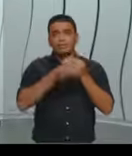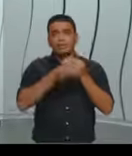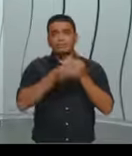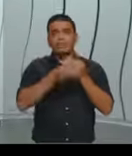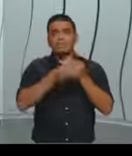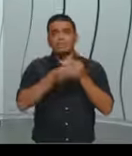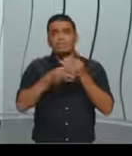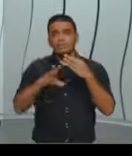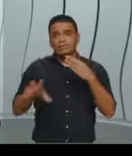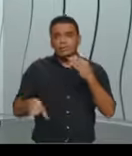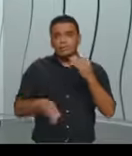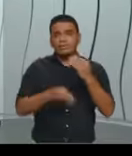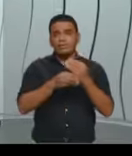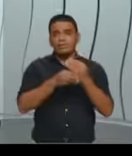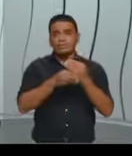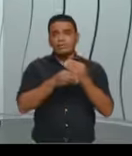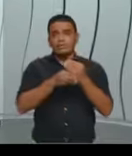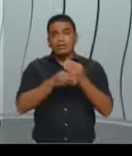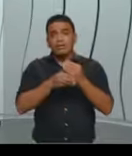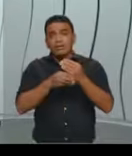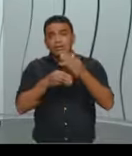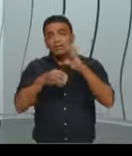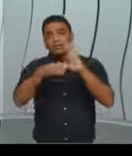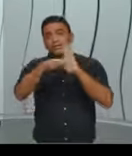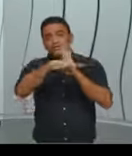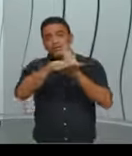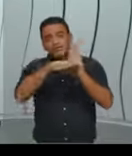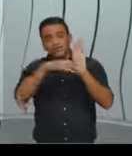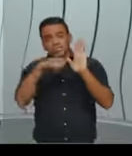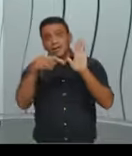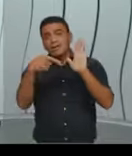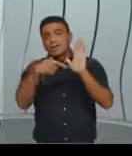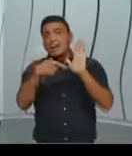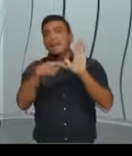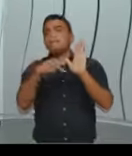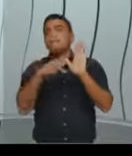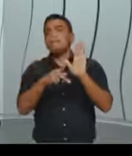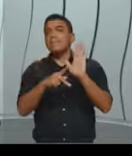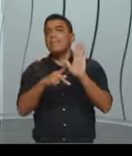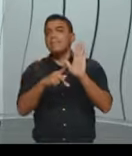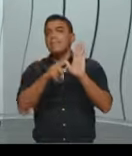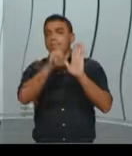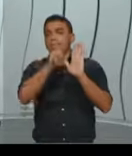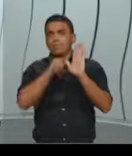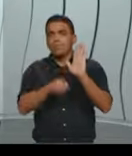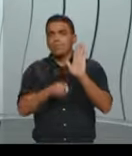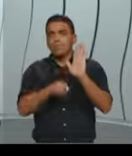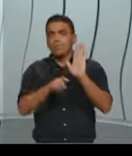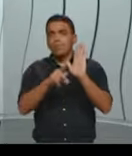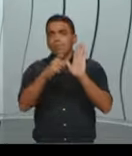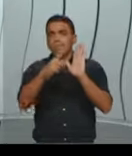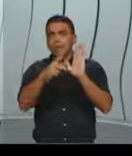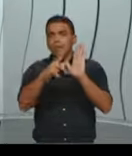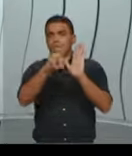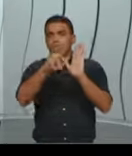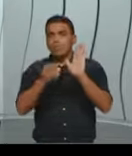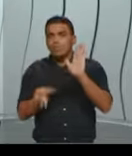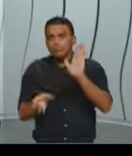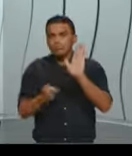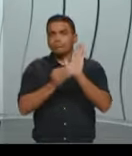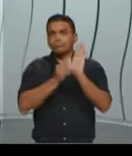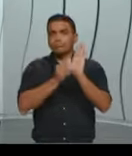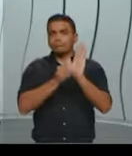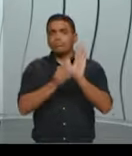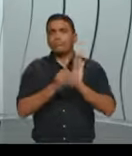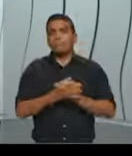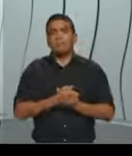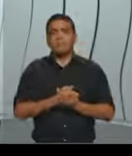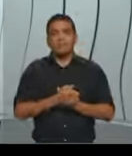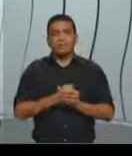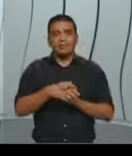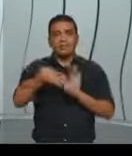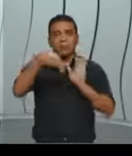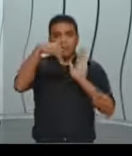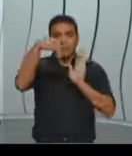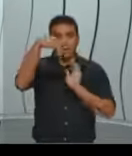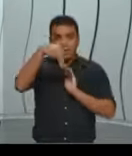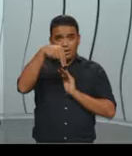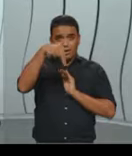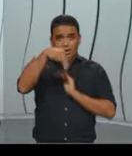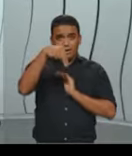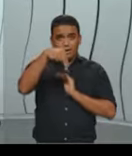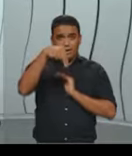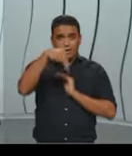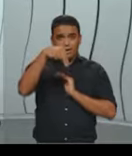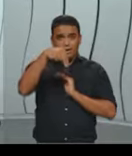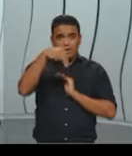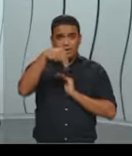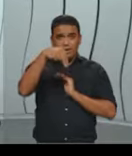no denominador o P fatorial, tá bom? A posição PAP. De novo, o meu n fatorial